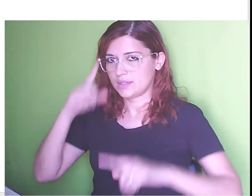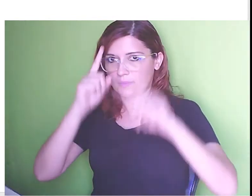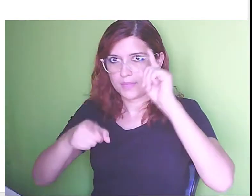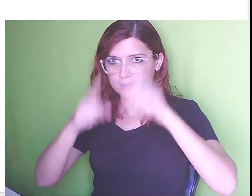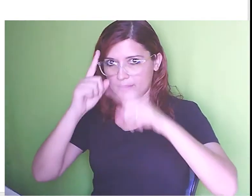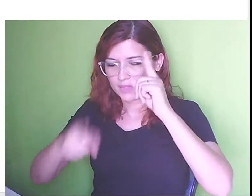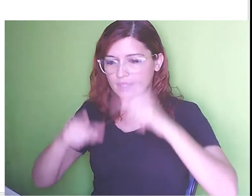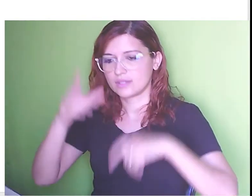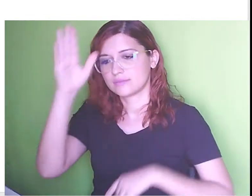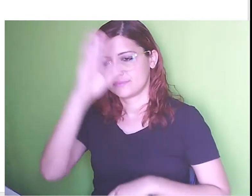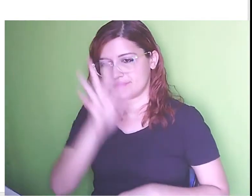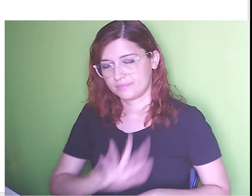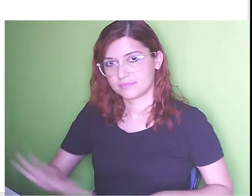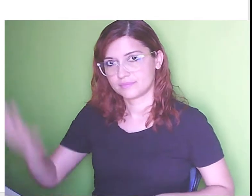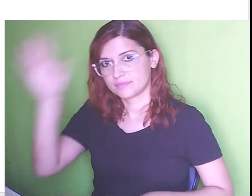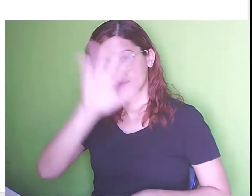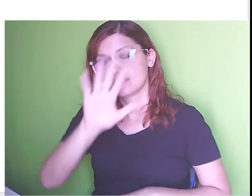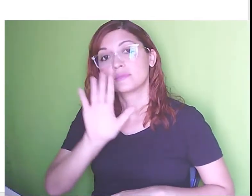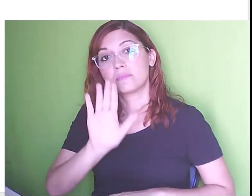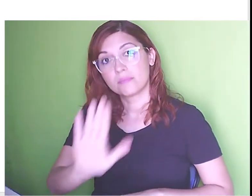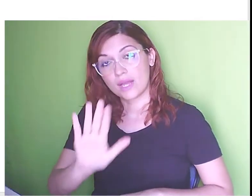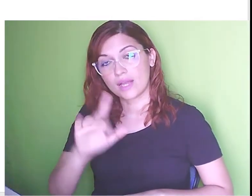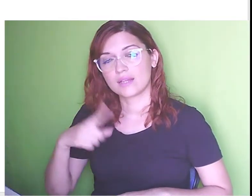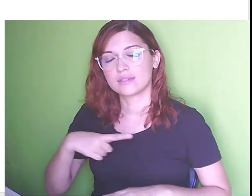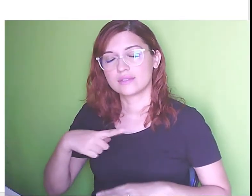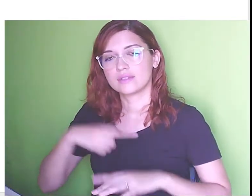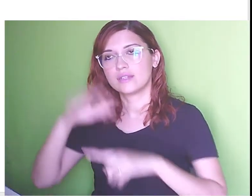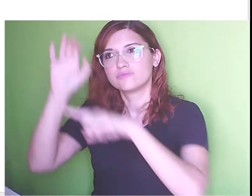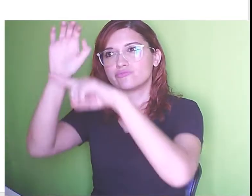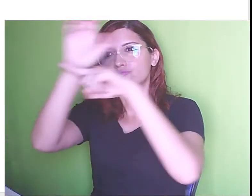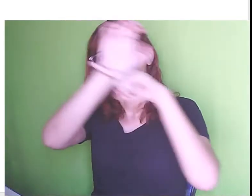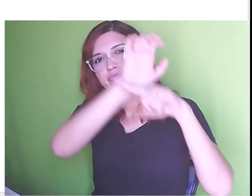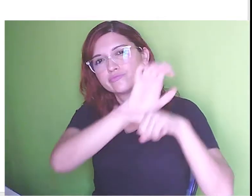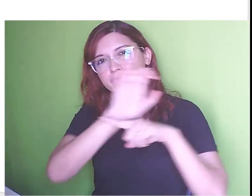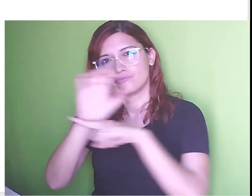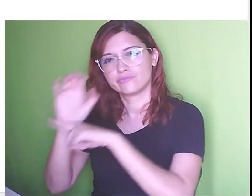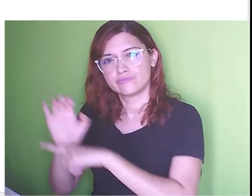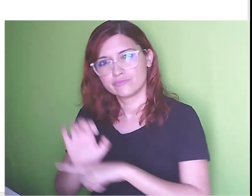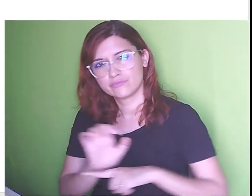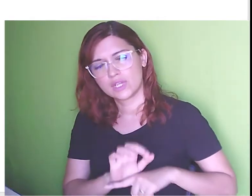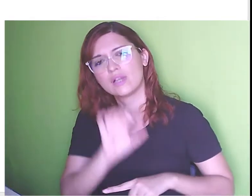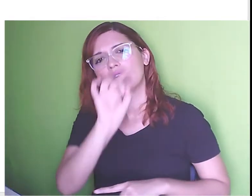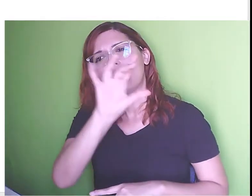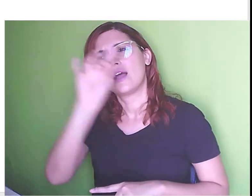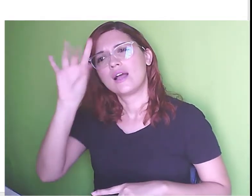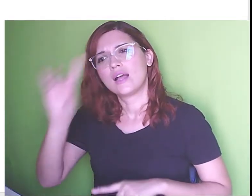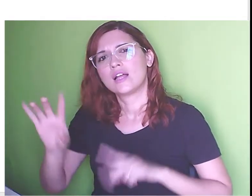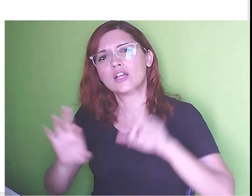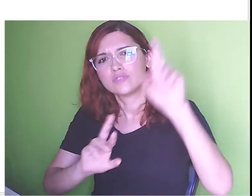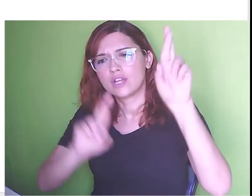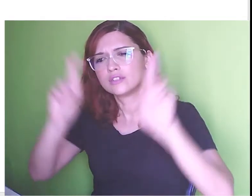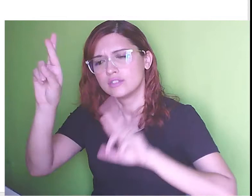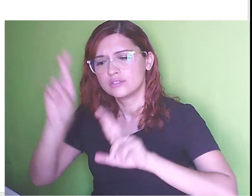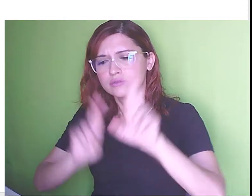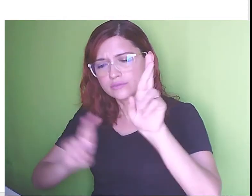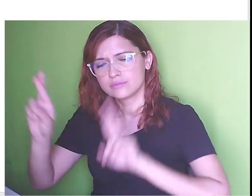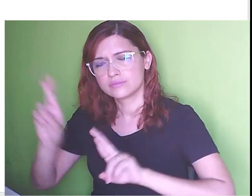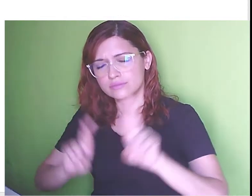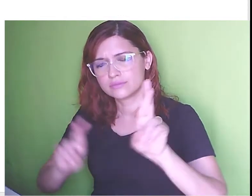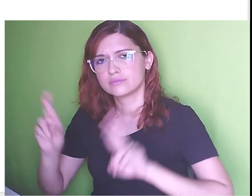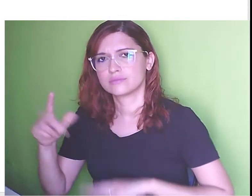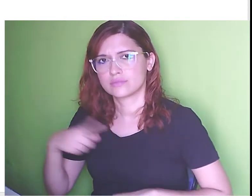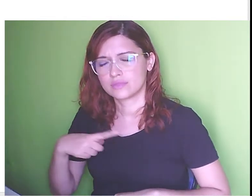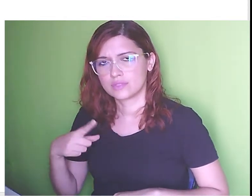Então, tem o presidente que manda no país inteiro, mas tem os estados